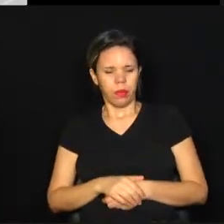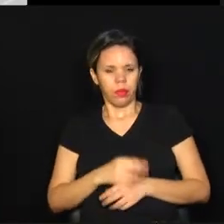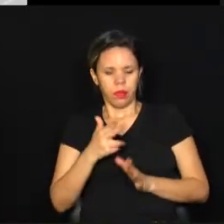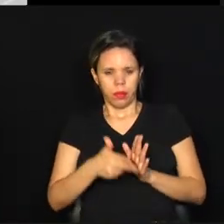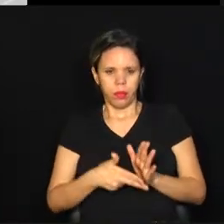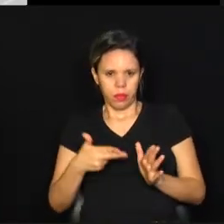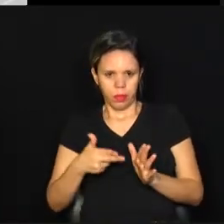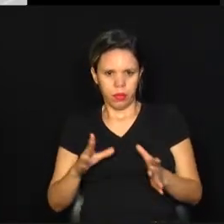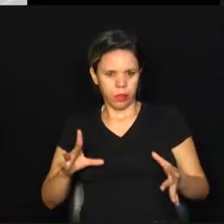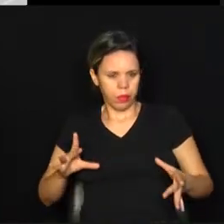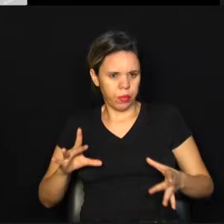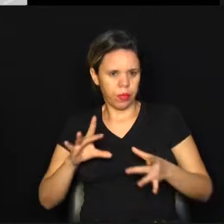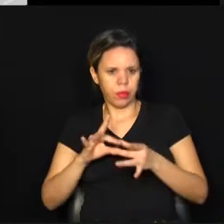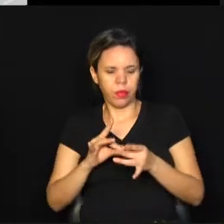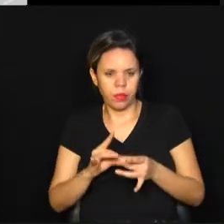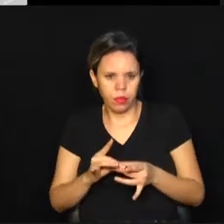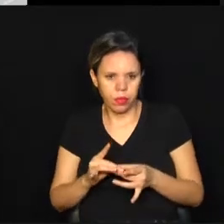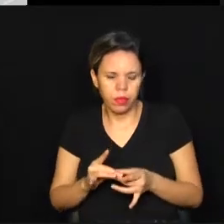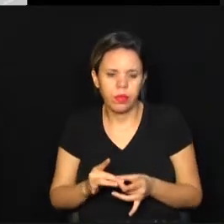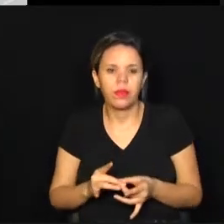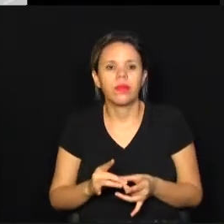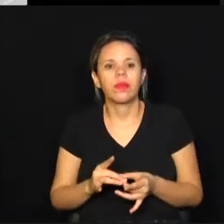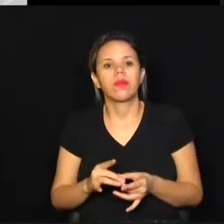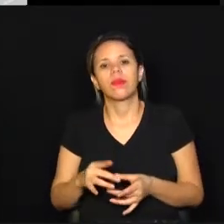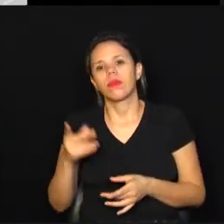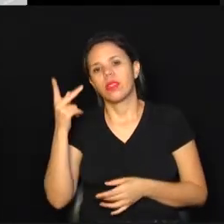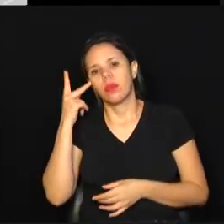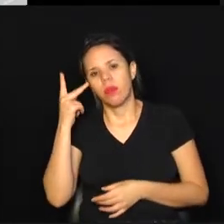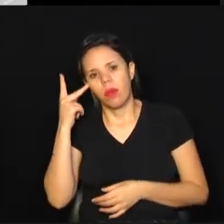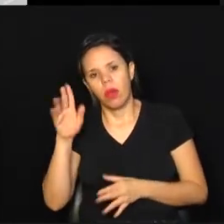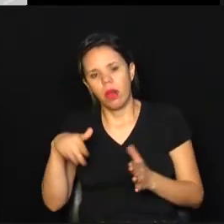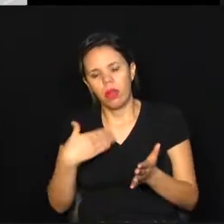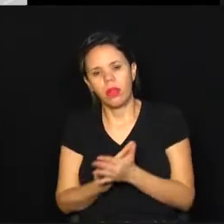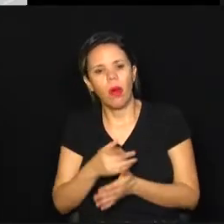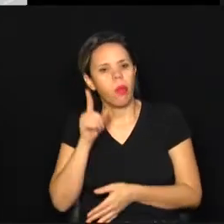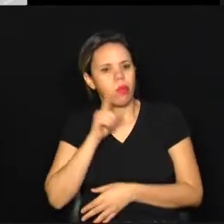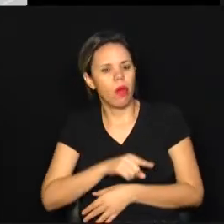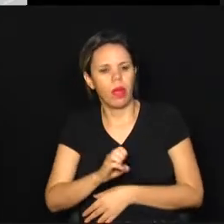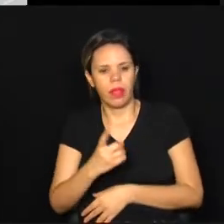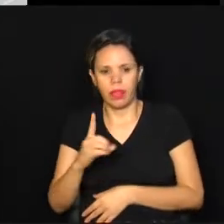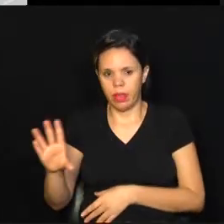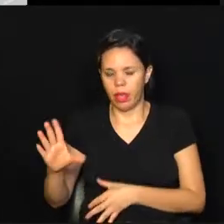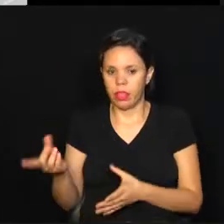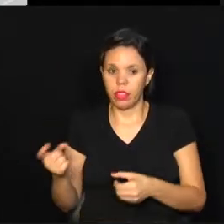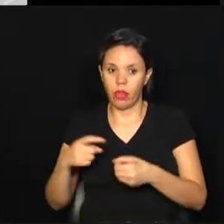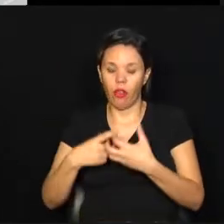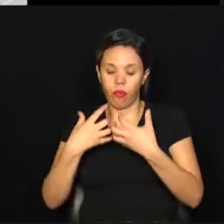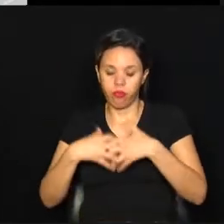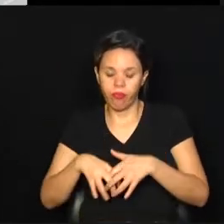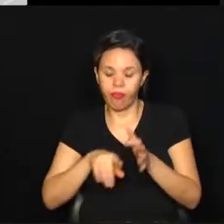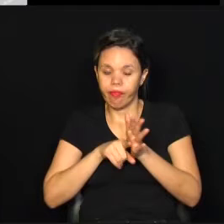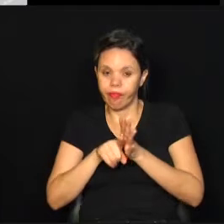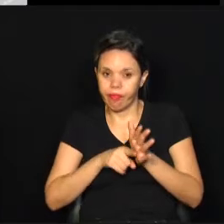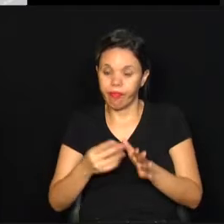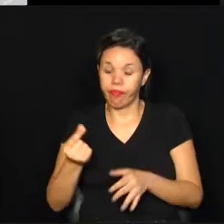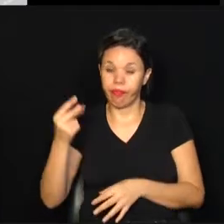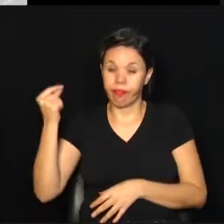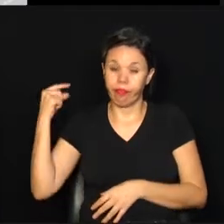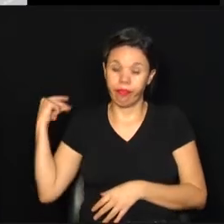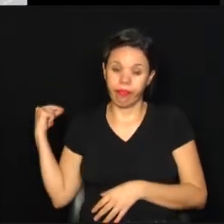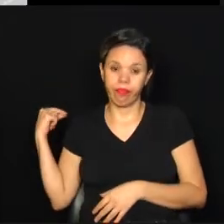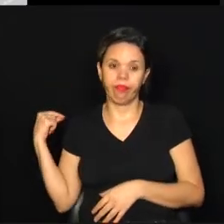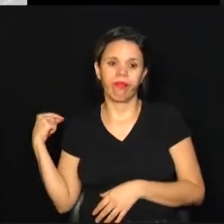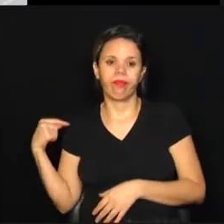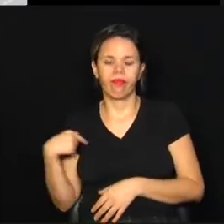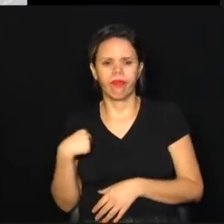que liga a capital até a Americana, que a INDEC está retomando. Esse debate é antigo.